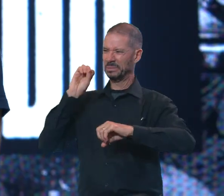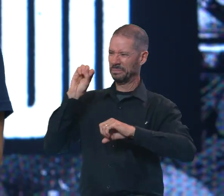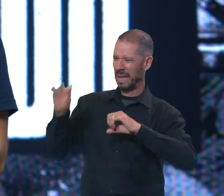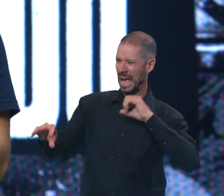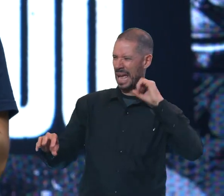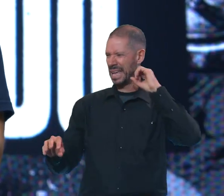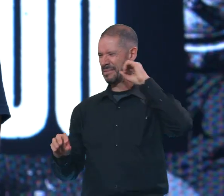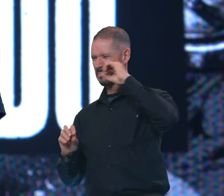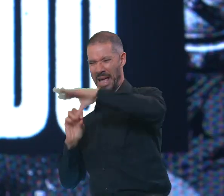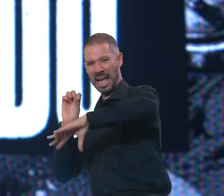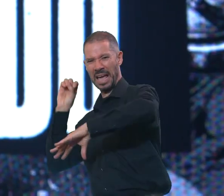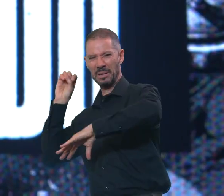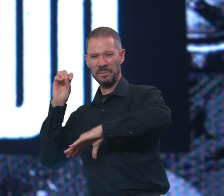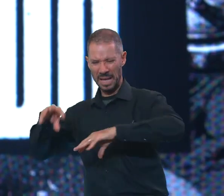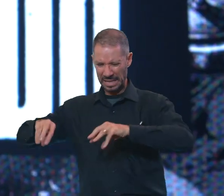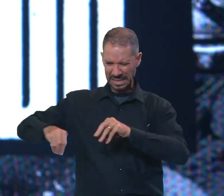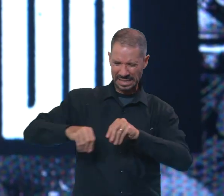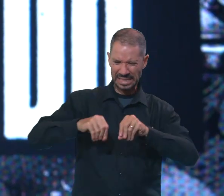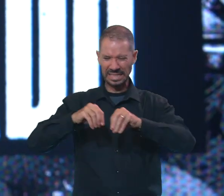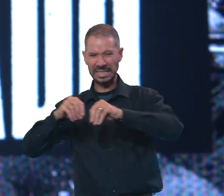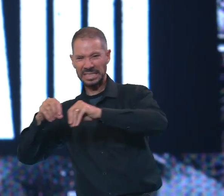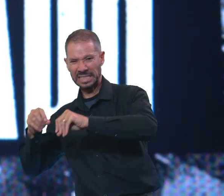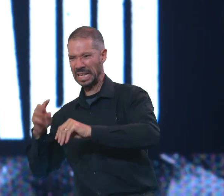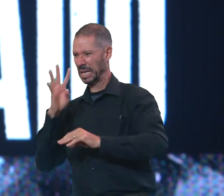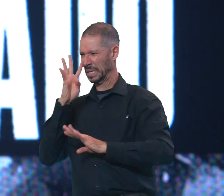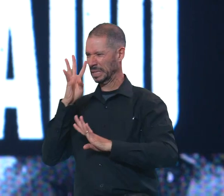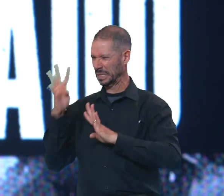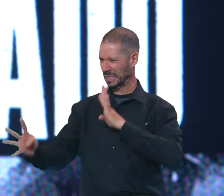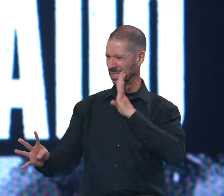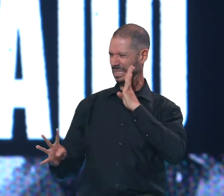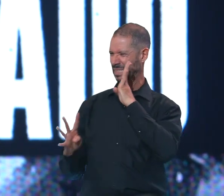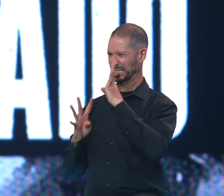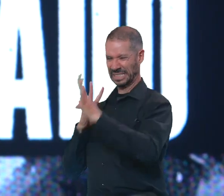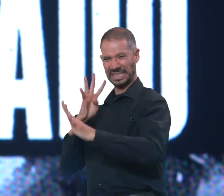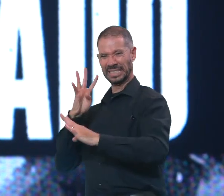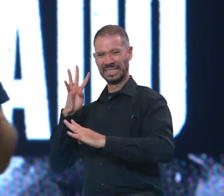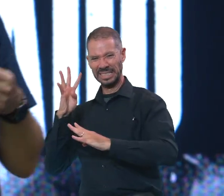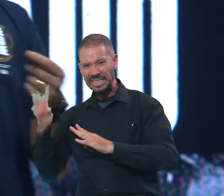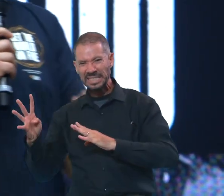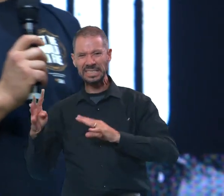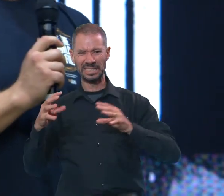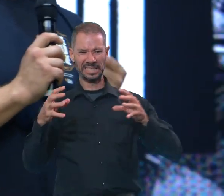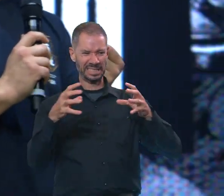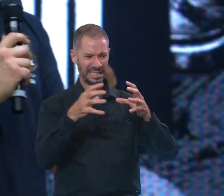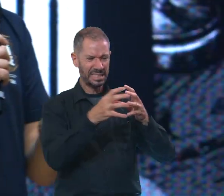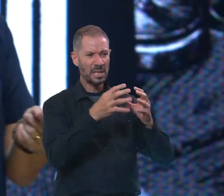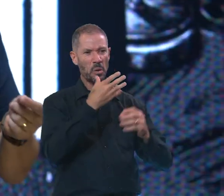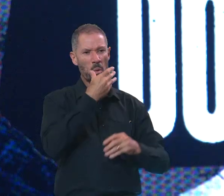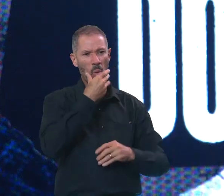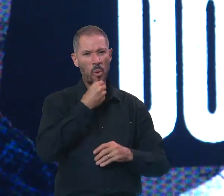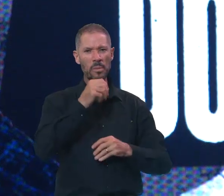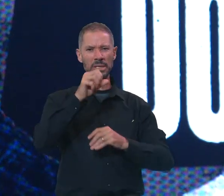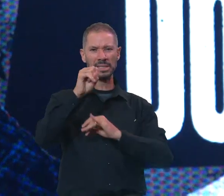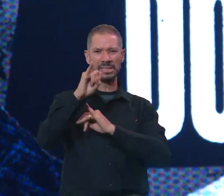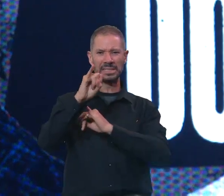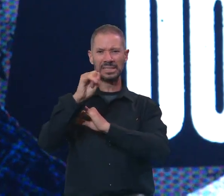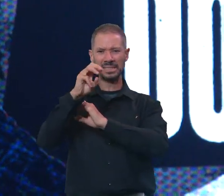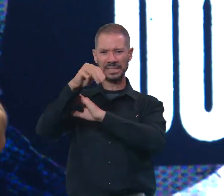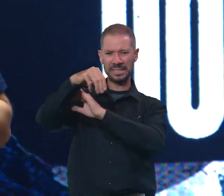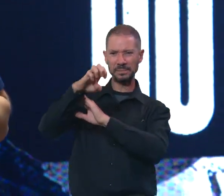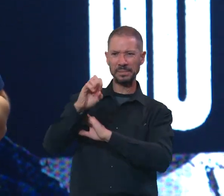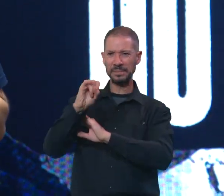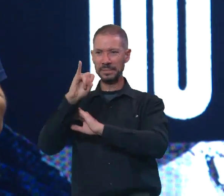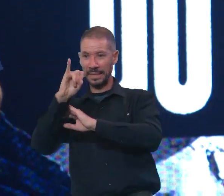e pedaços de terra e calúnias que haviam recebidos por parte desse homem chamado Simei, porque eles